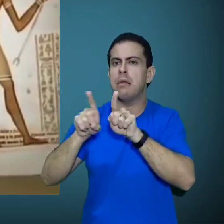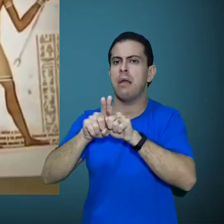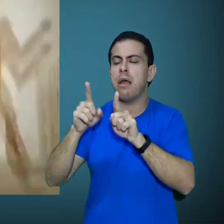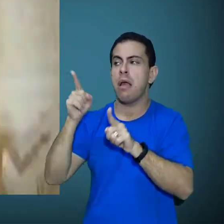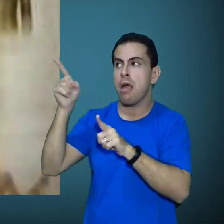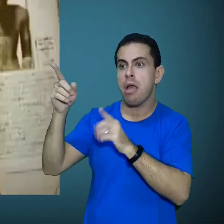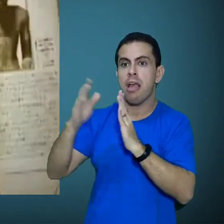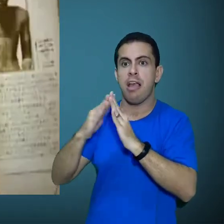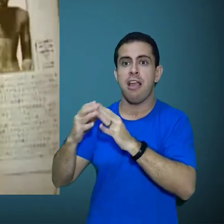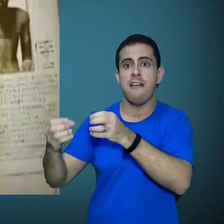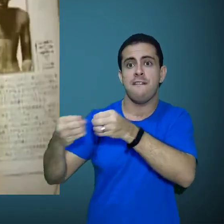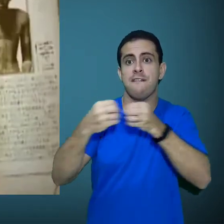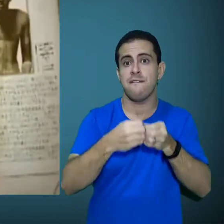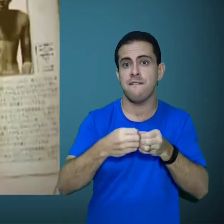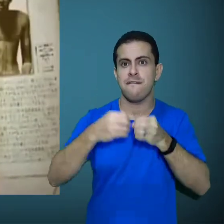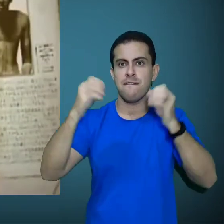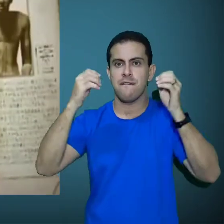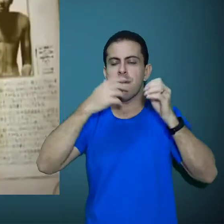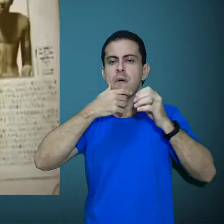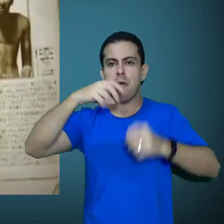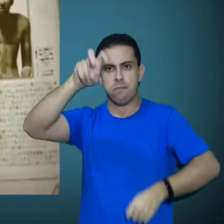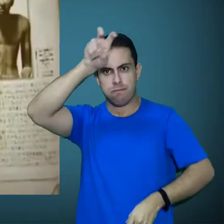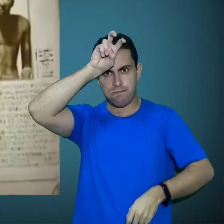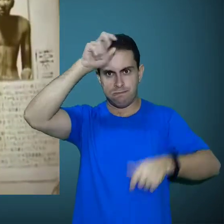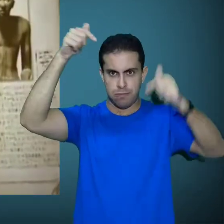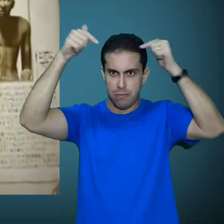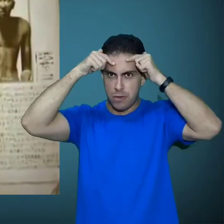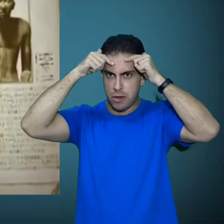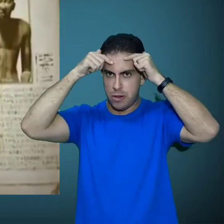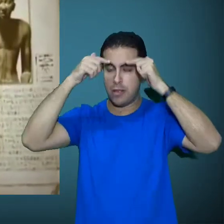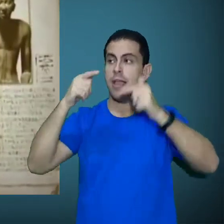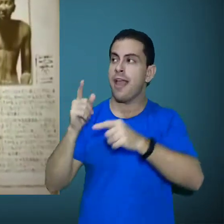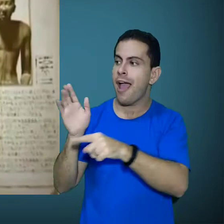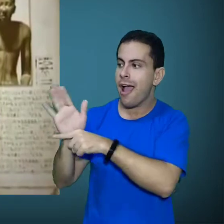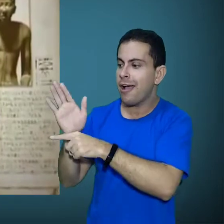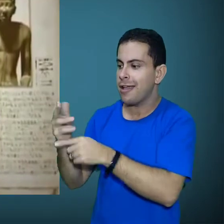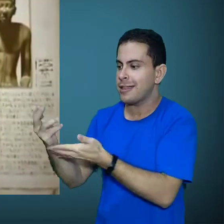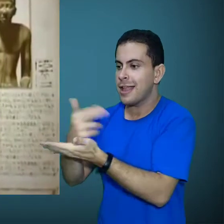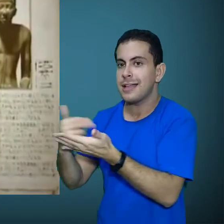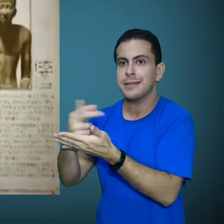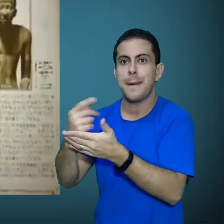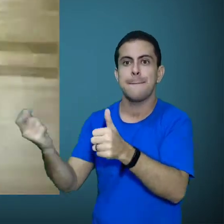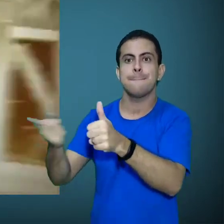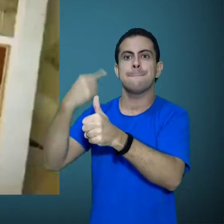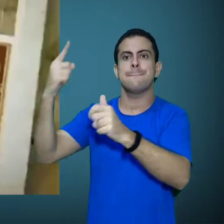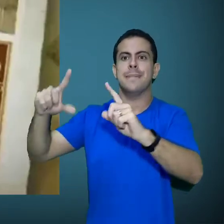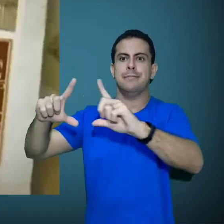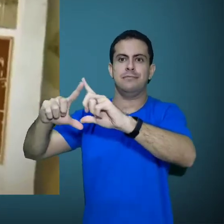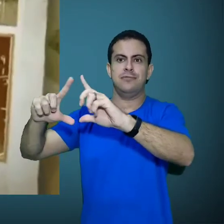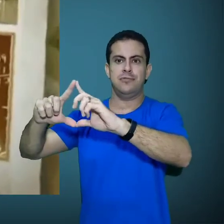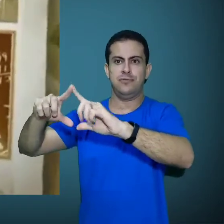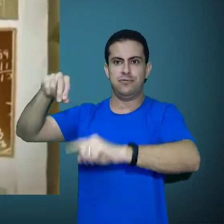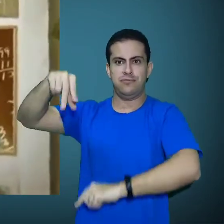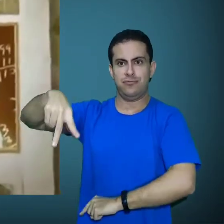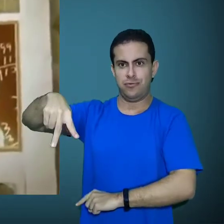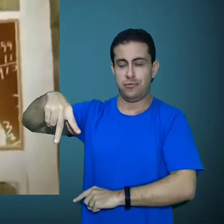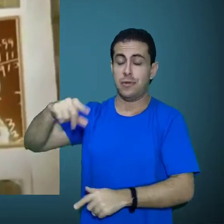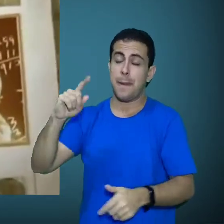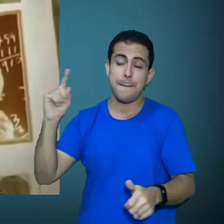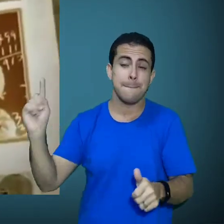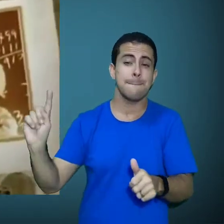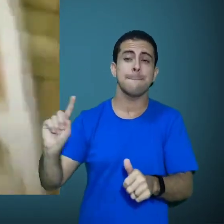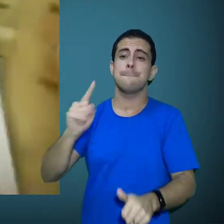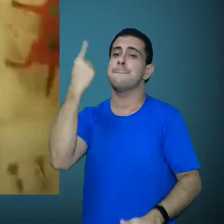vizir do faraó Djoser-Netcheriket, para quem desenhou a primeira pirâmide. Assim, tornou-se o primeiro arquiteto